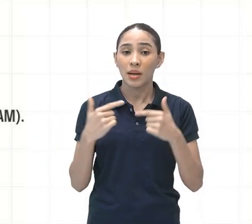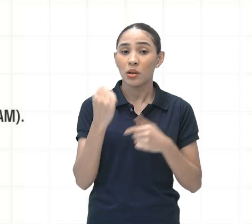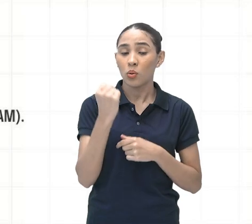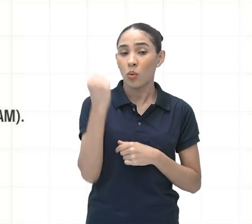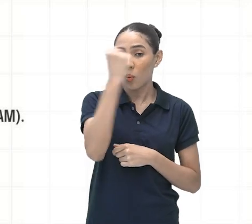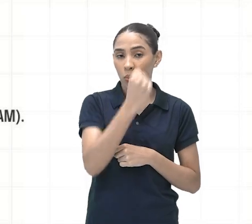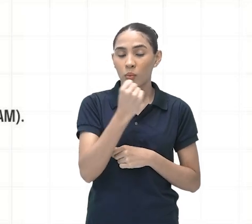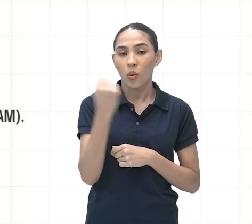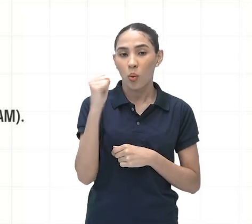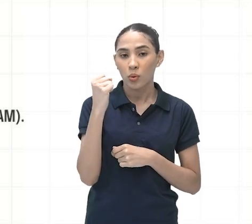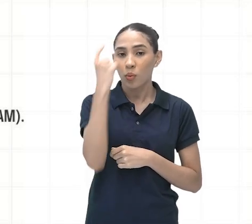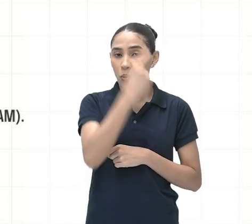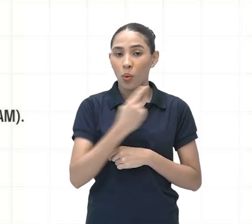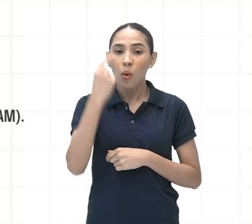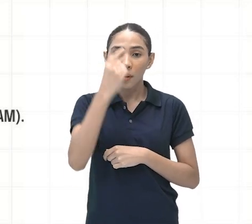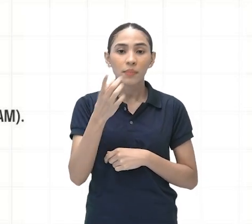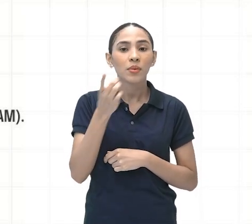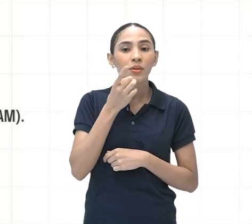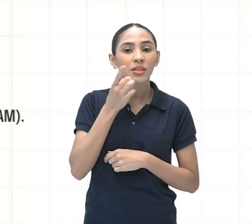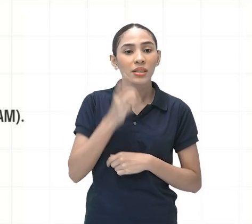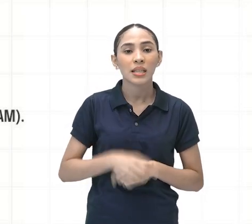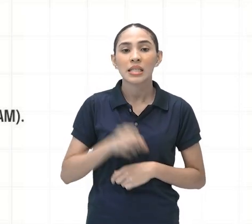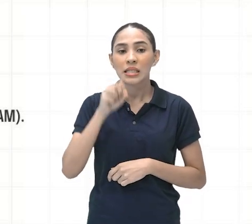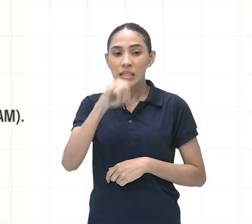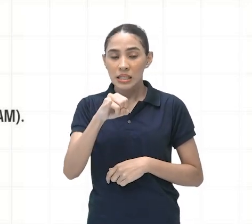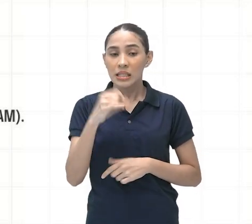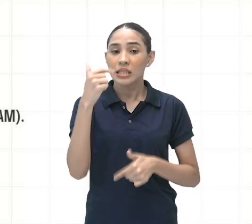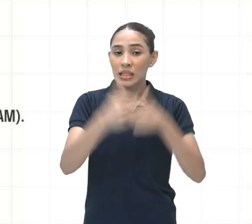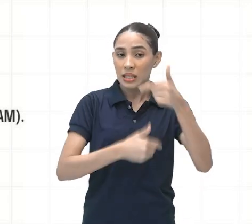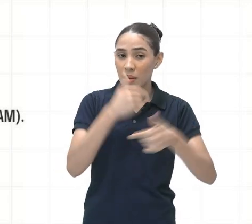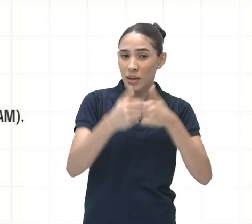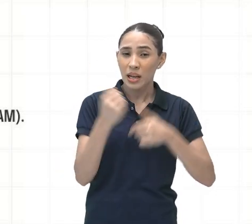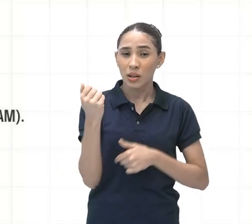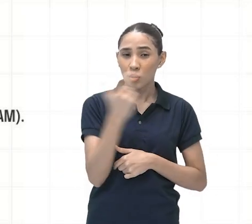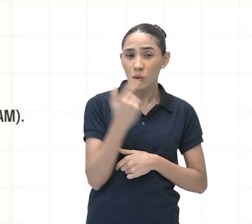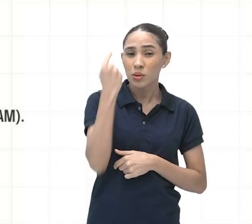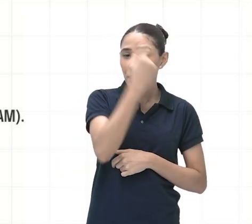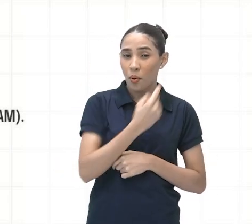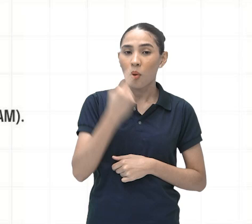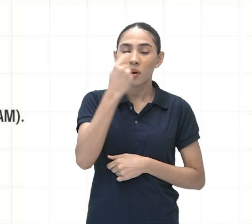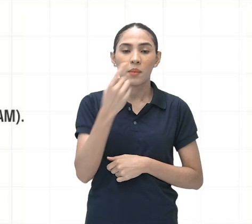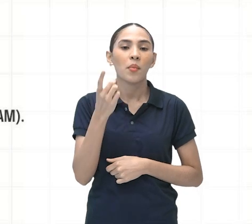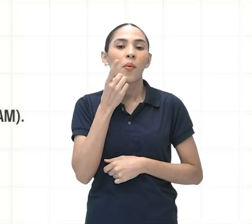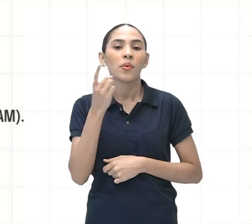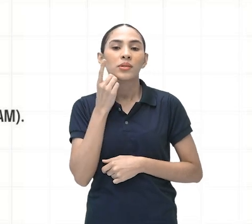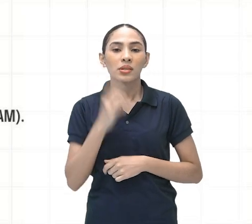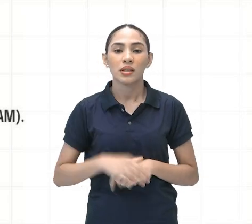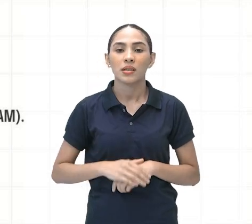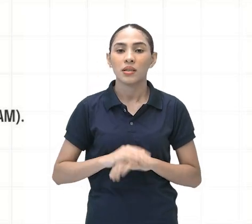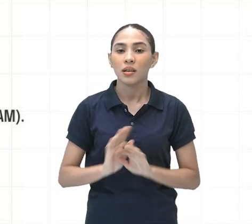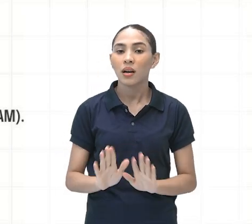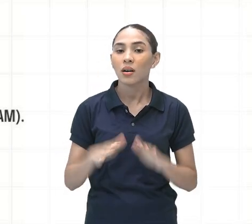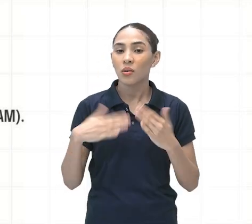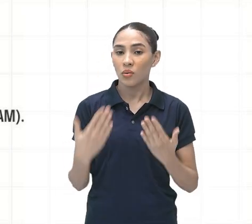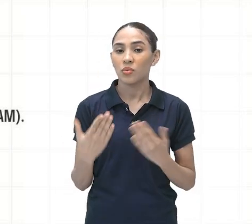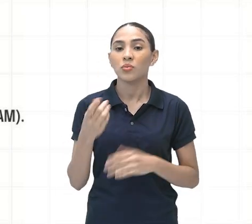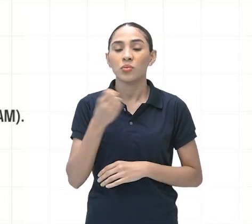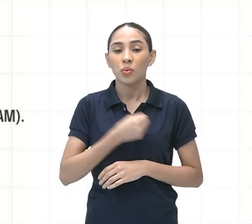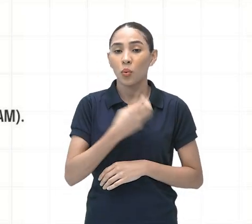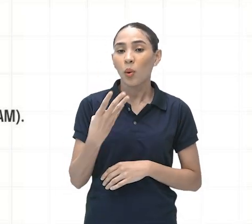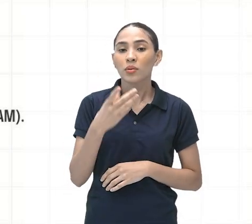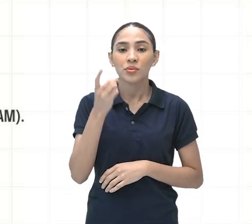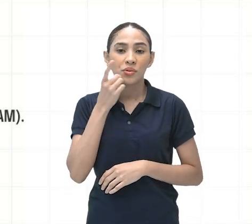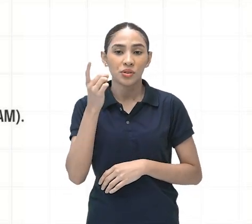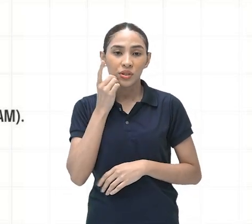dia. Se ele passar a trabalhar 12 horas por dia, quantos dias